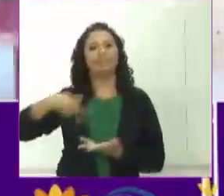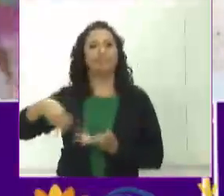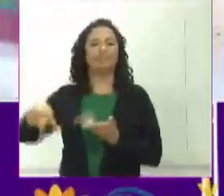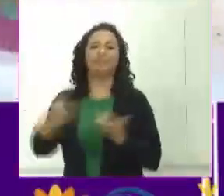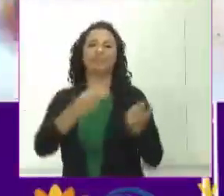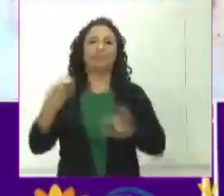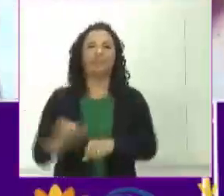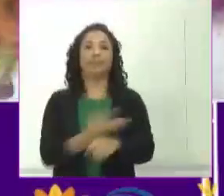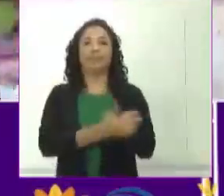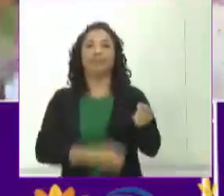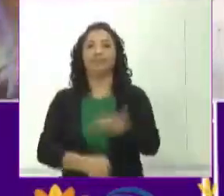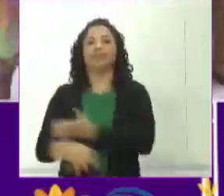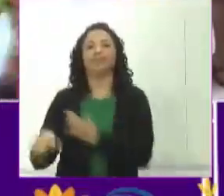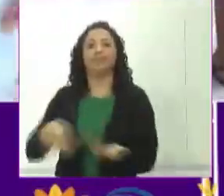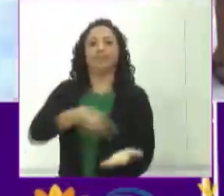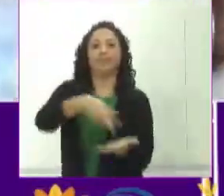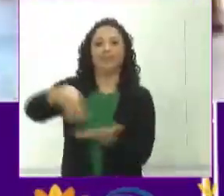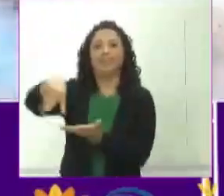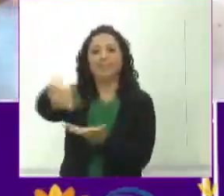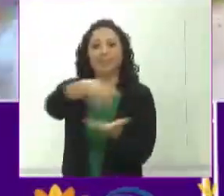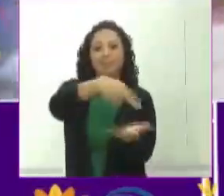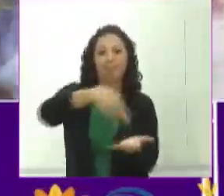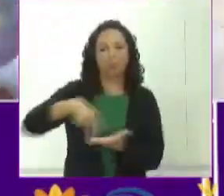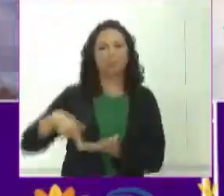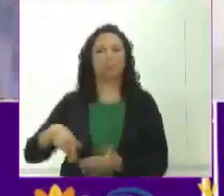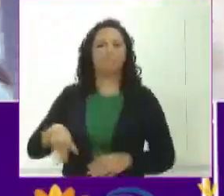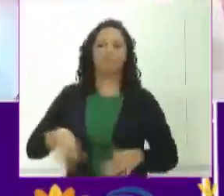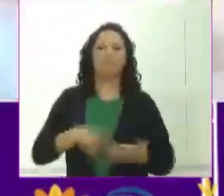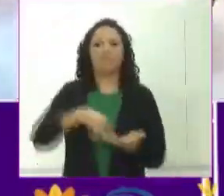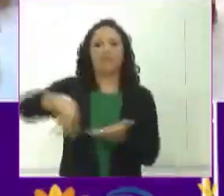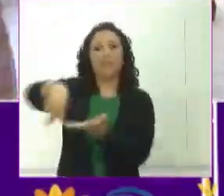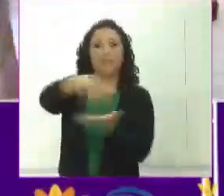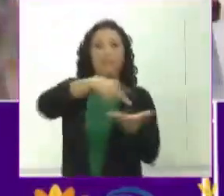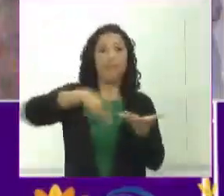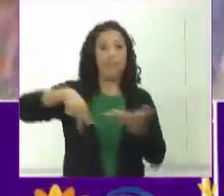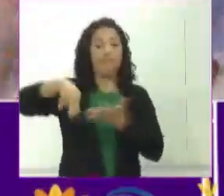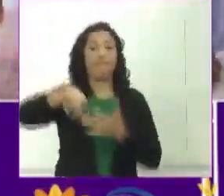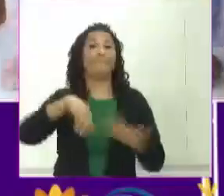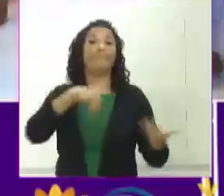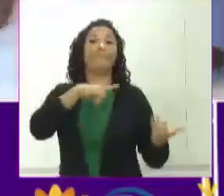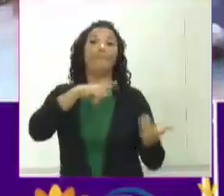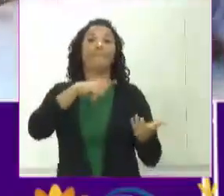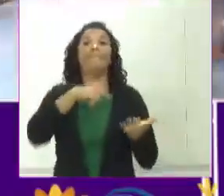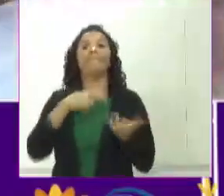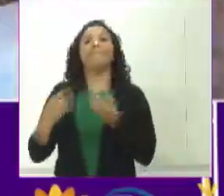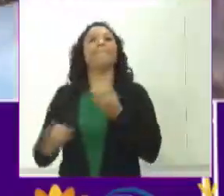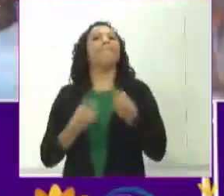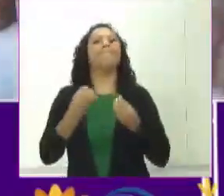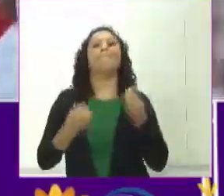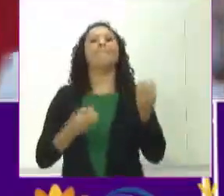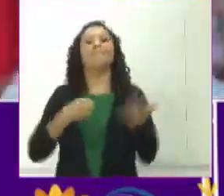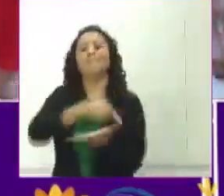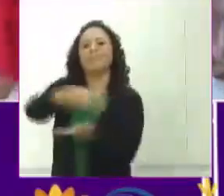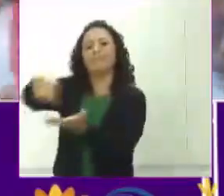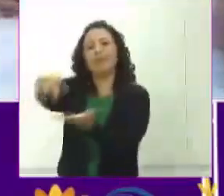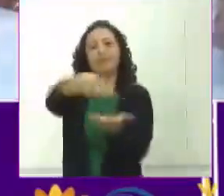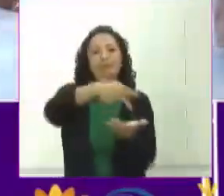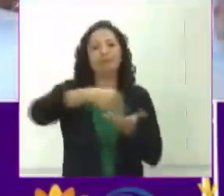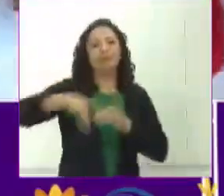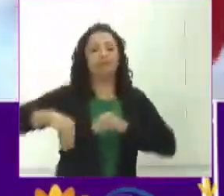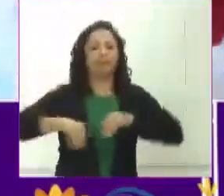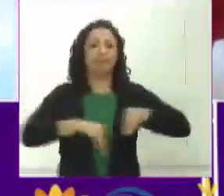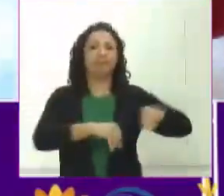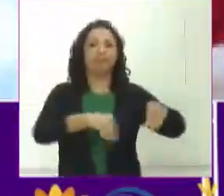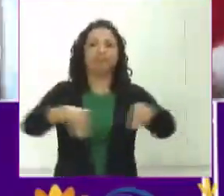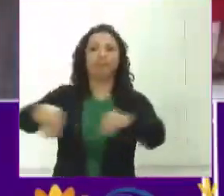Moscou, dançando paralho, na boate calçador. Parecia até o frevo, daquele eu caio não cai. Parecia até o frevo,